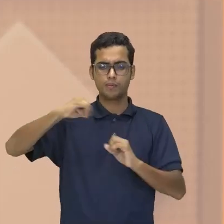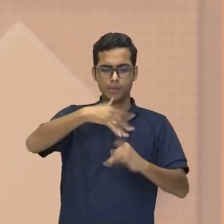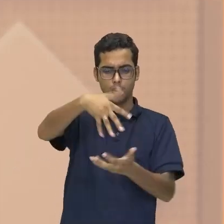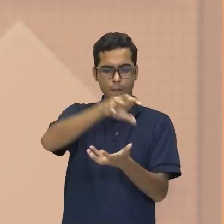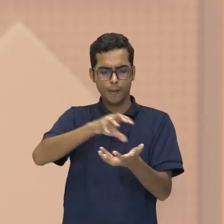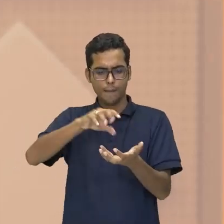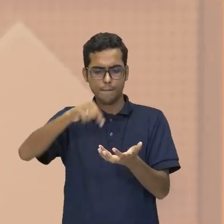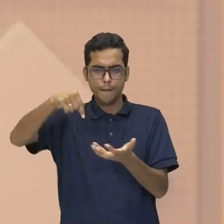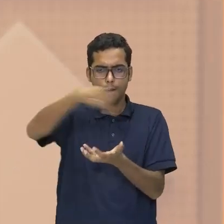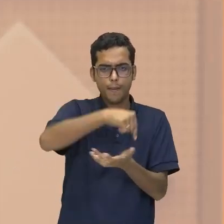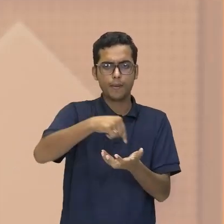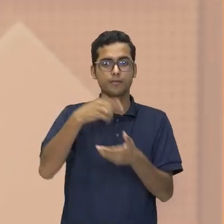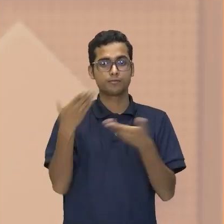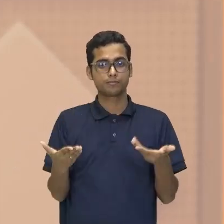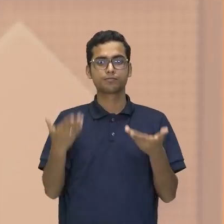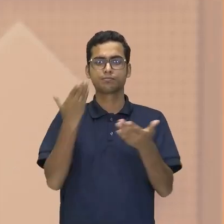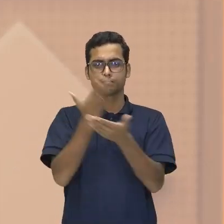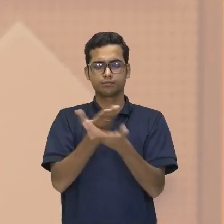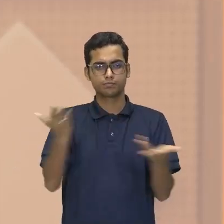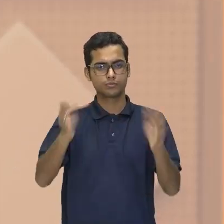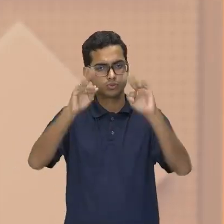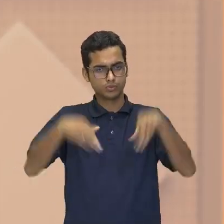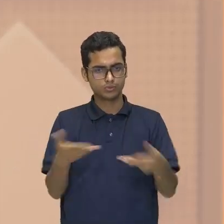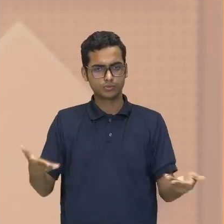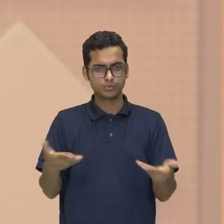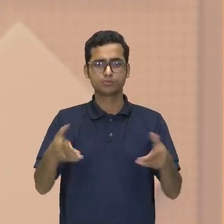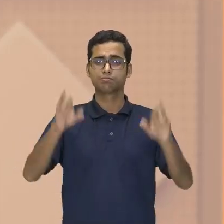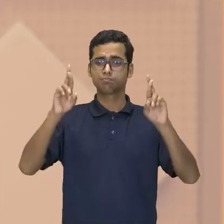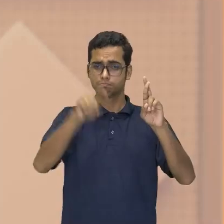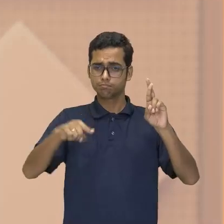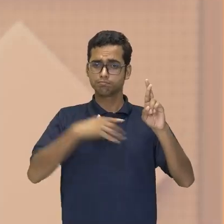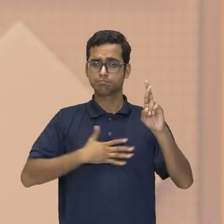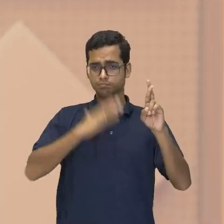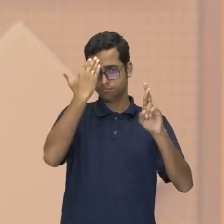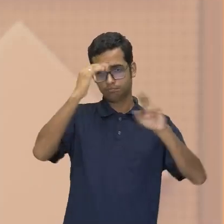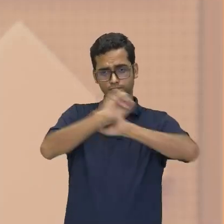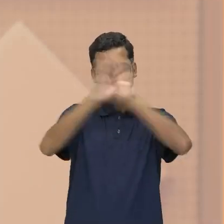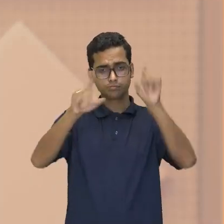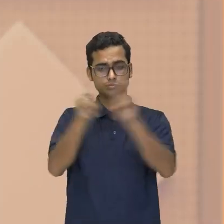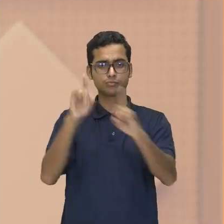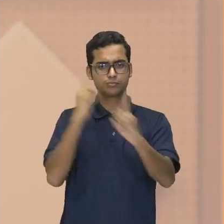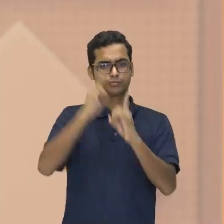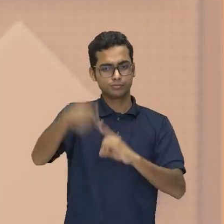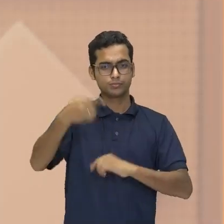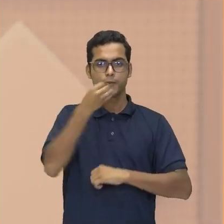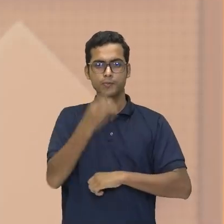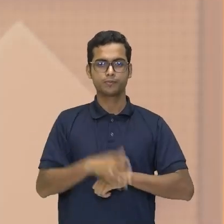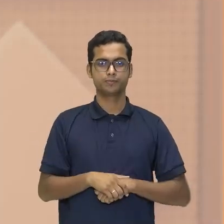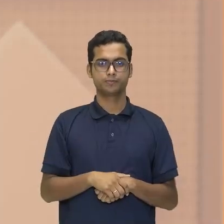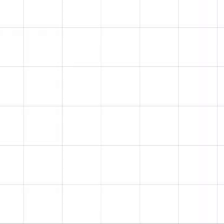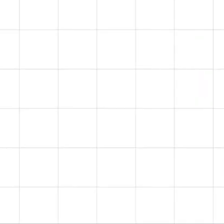mundo. Então, queridos, esta foi a nossa aula. Espero que vocês tenham compreendido e até a próxima.